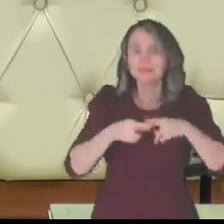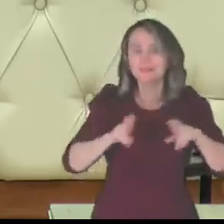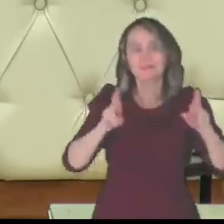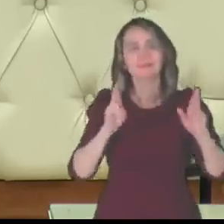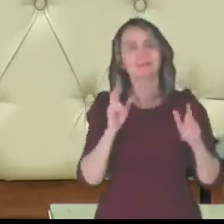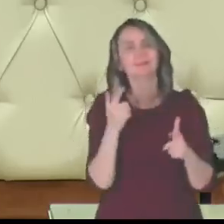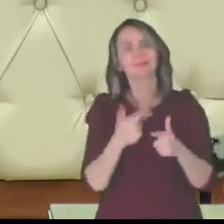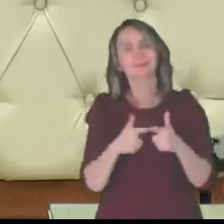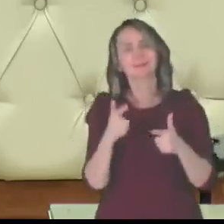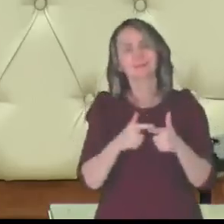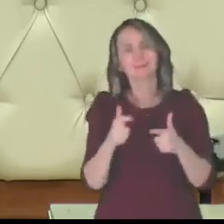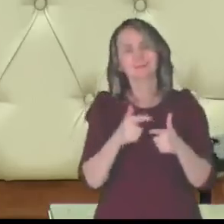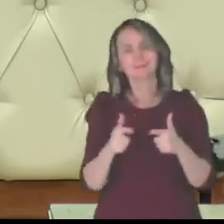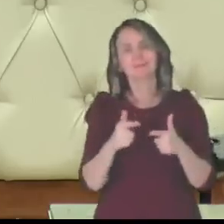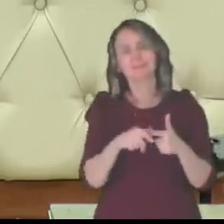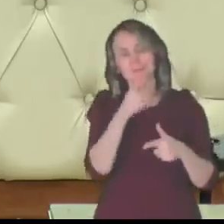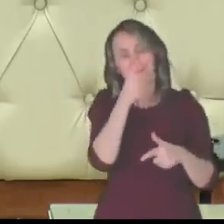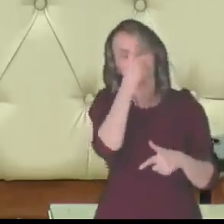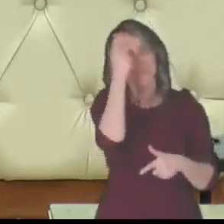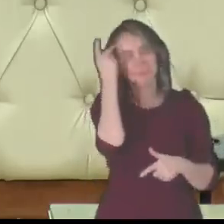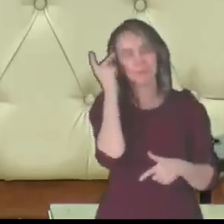dos animais ferozes